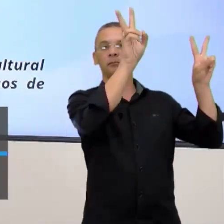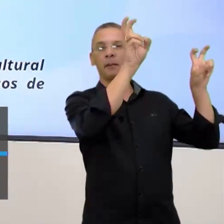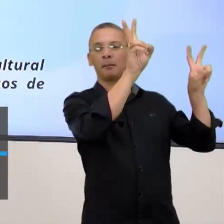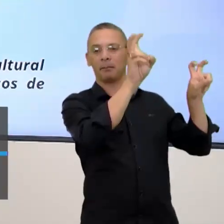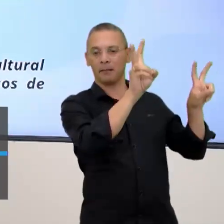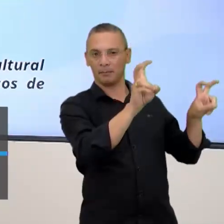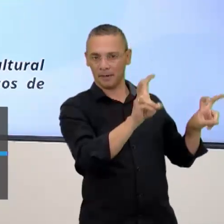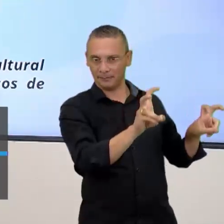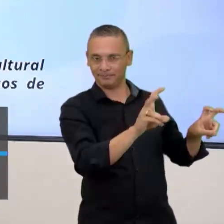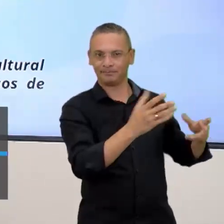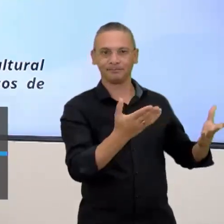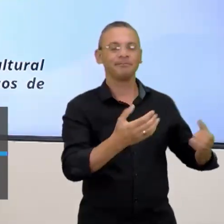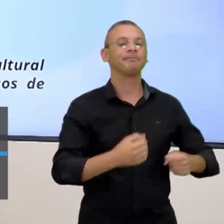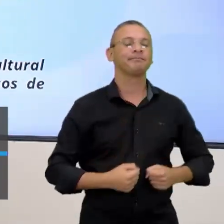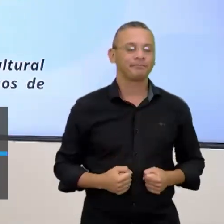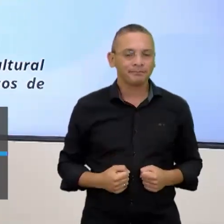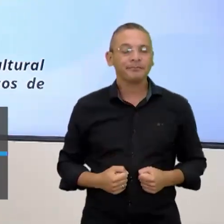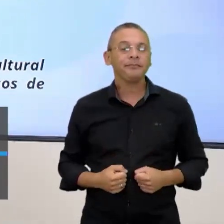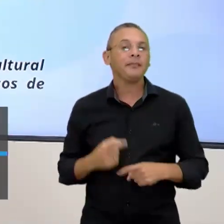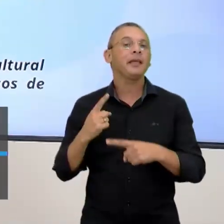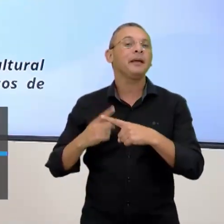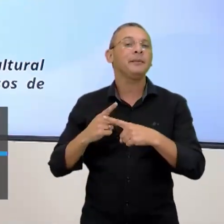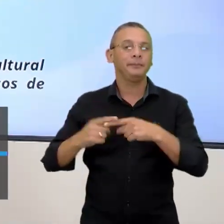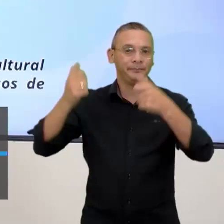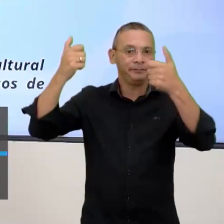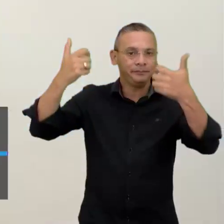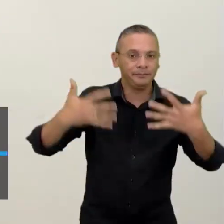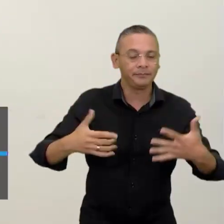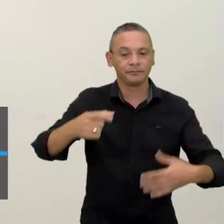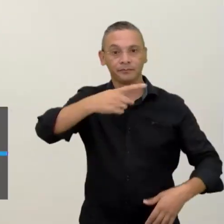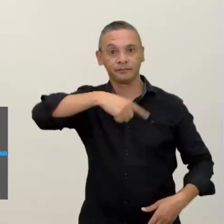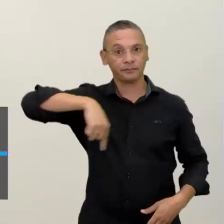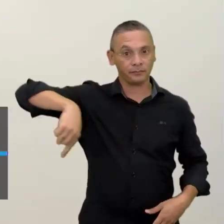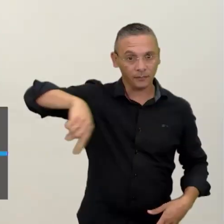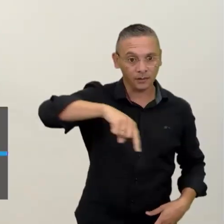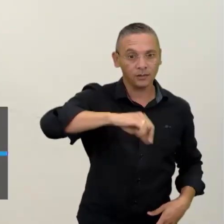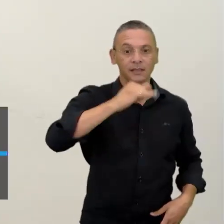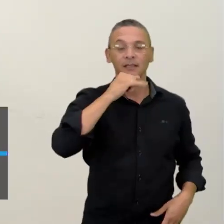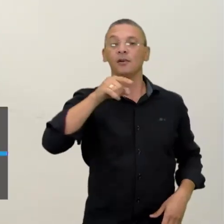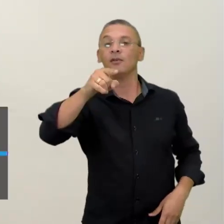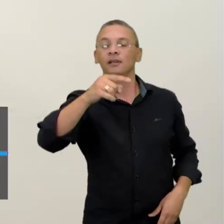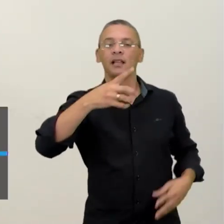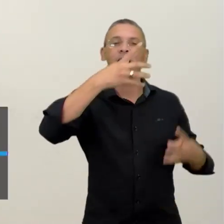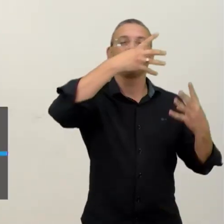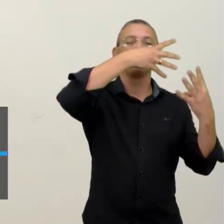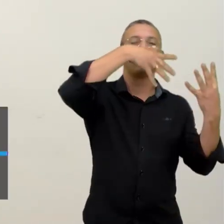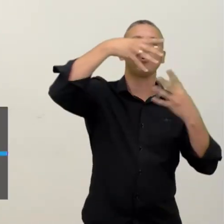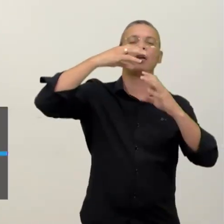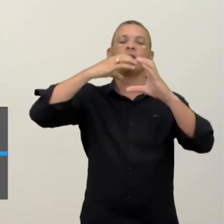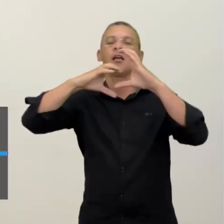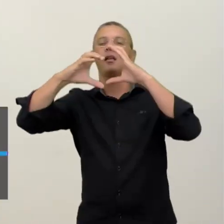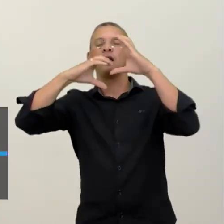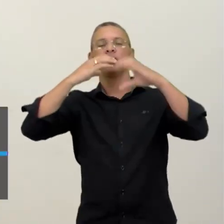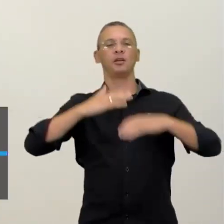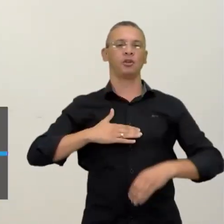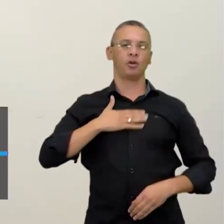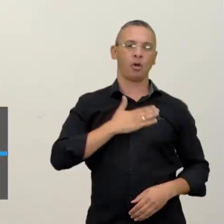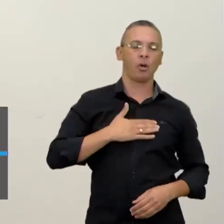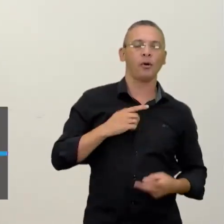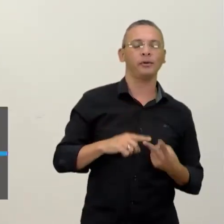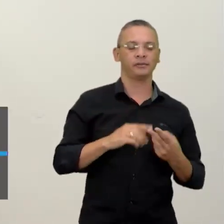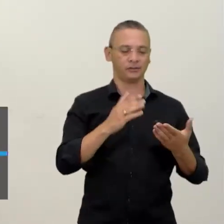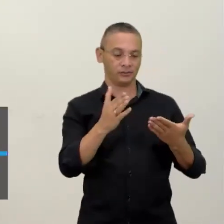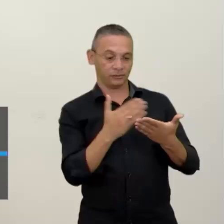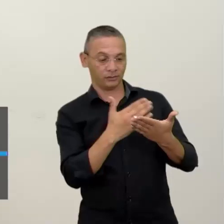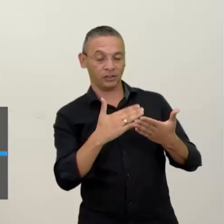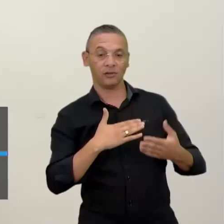dando muita volta, no que eu quero chegar, é que é assim, se nós temos hoje o seu estilo musical favorito, o seu livro favorito,